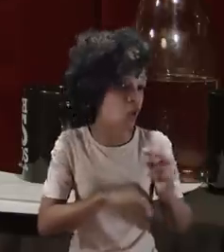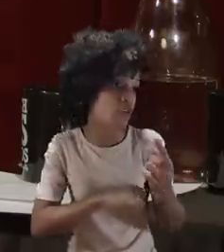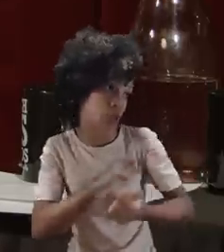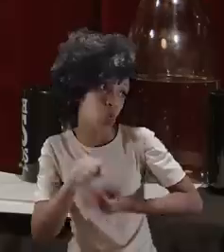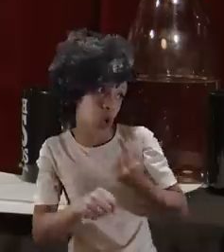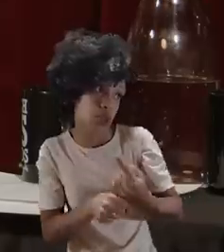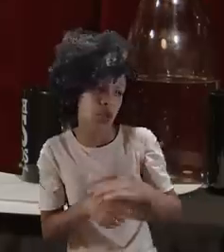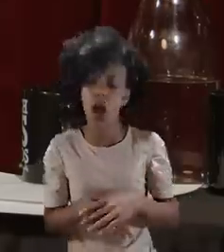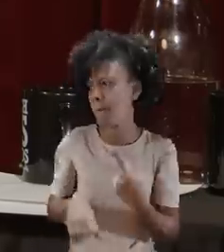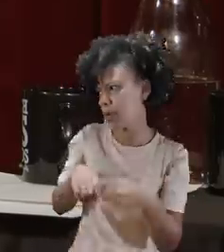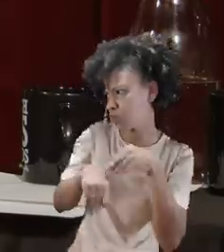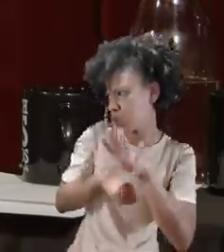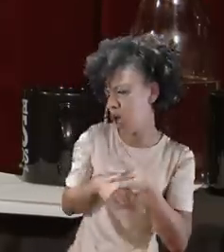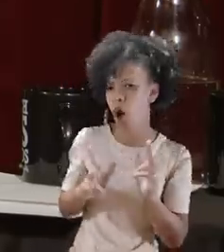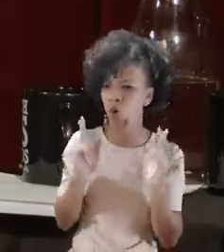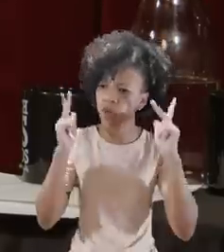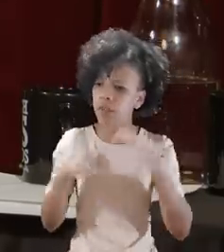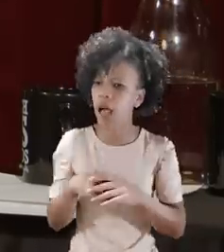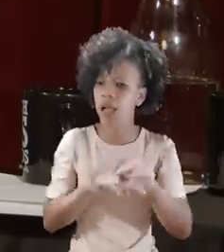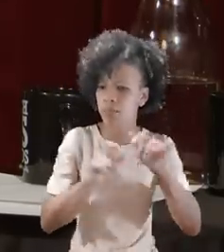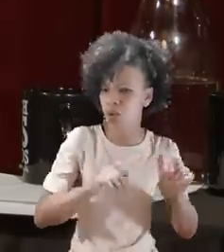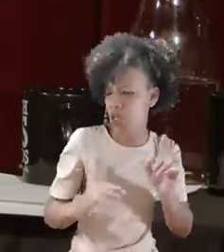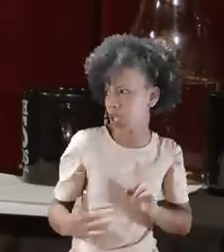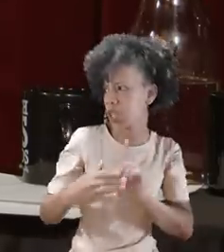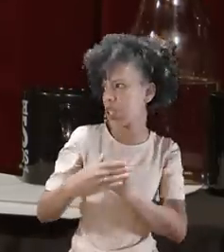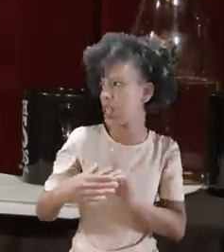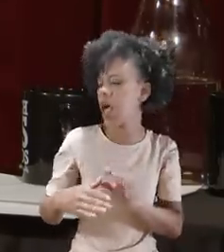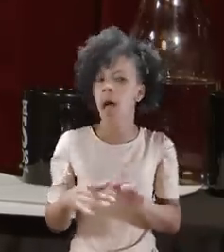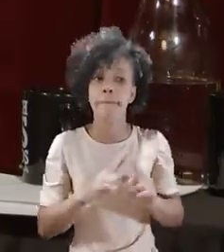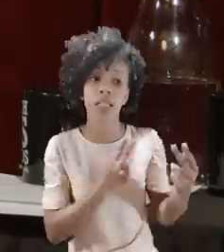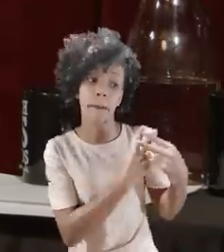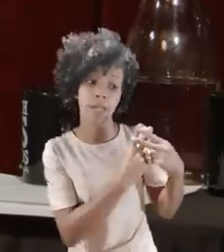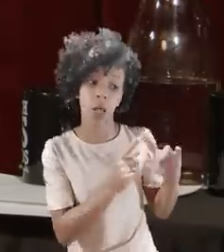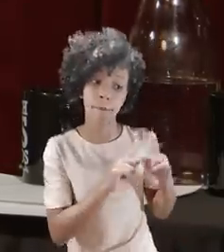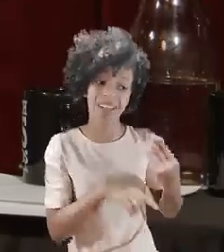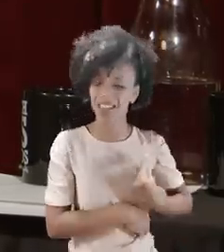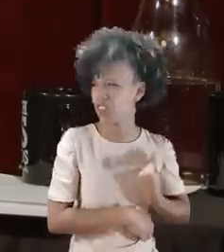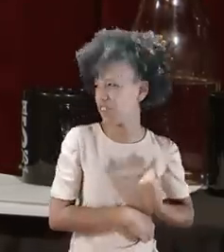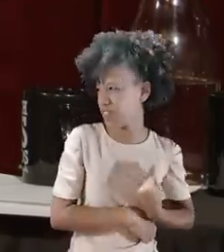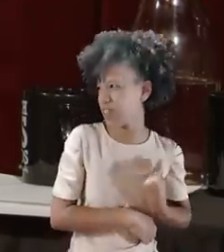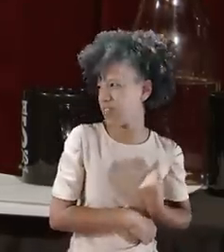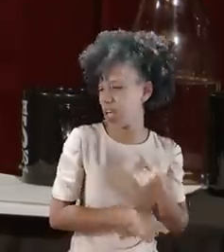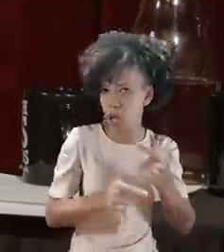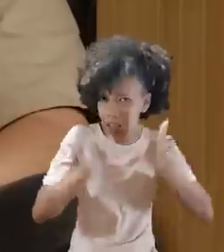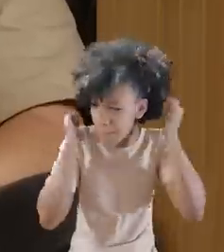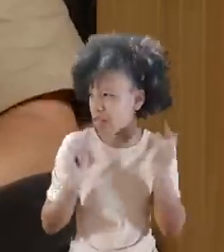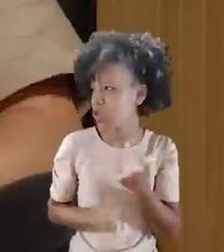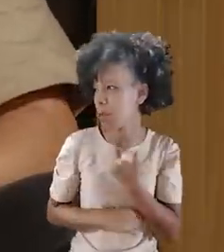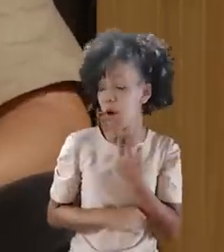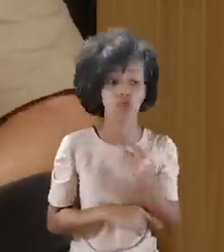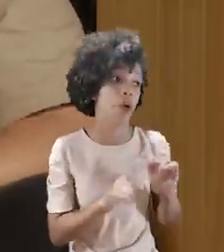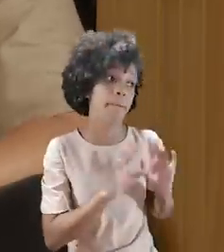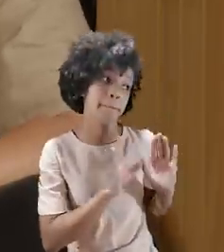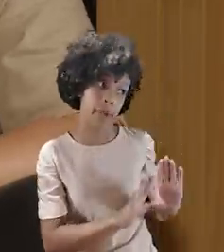porque eu ia sugerir não é mais fácil cortar cabelo de quem não tá na sociedade vai se o cara quer preso mas o cabelo ele já cortado né ele já raspado ele não pode ir